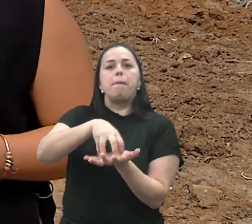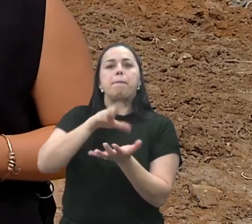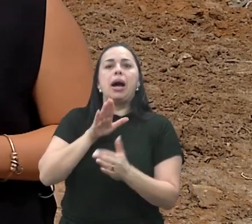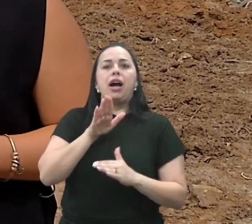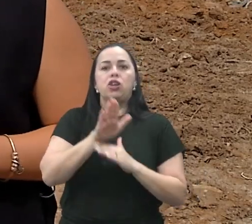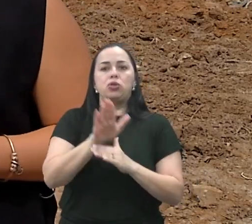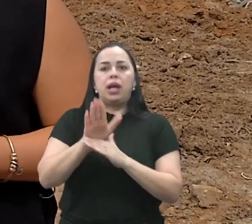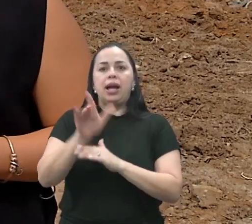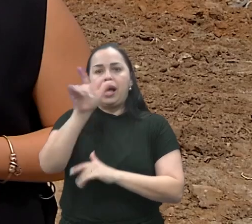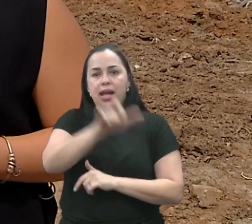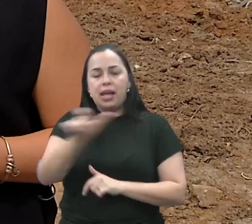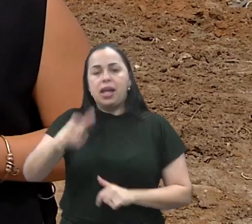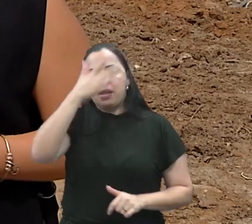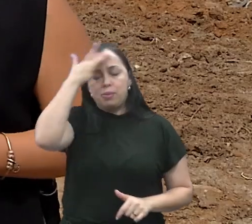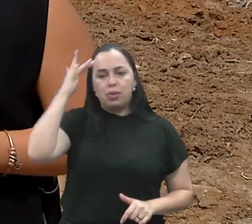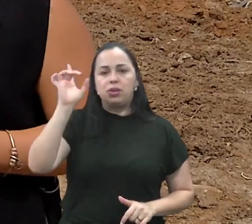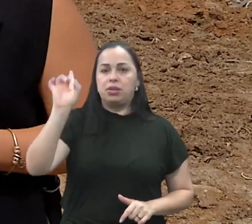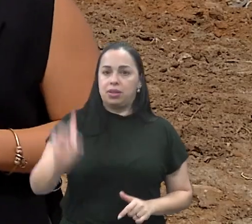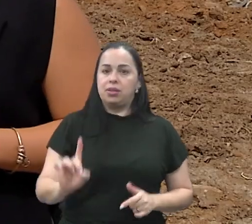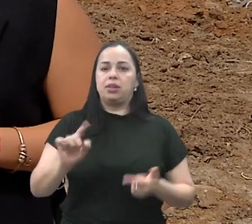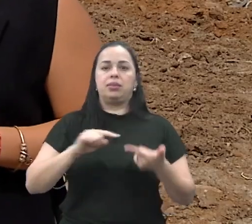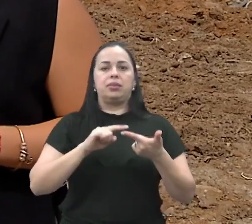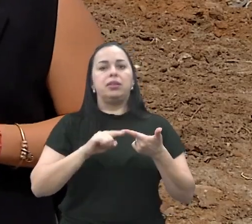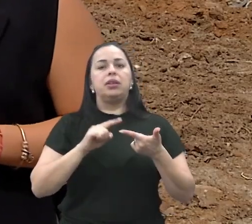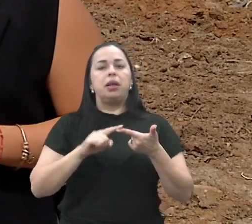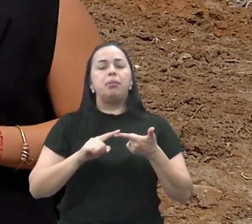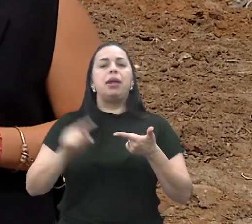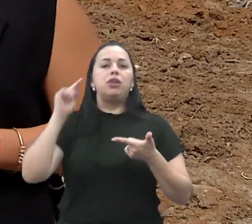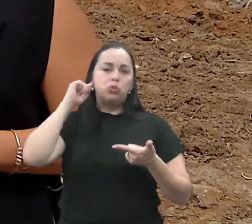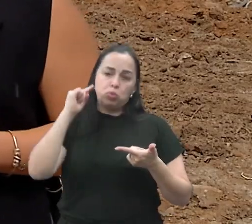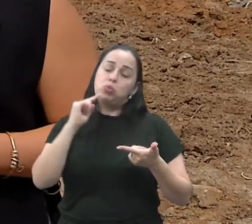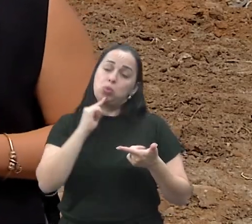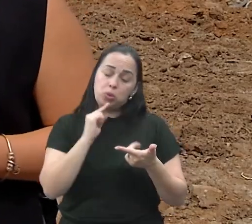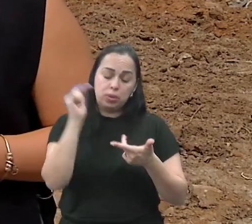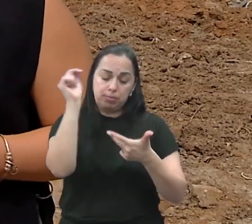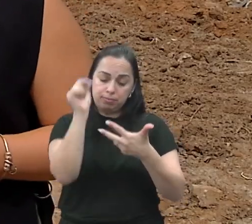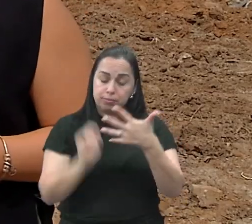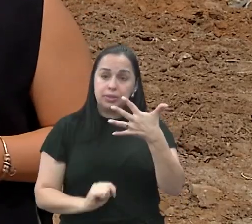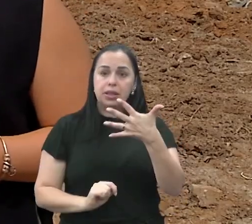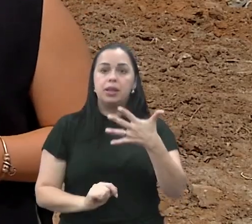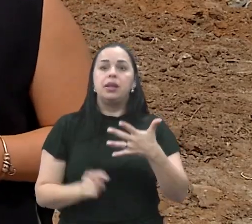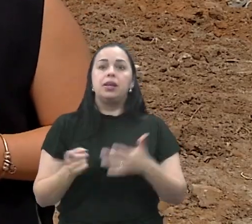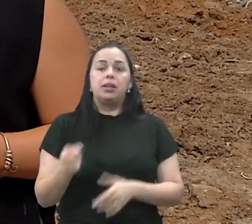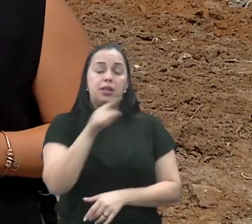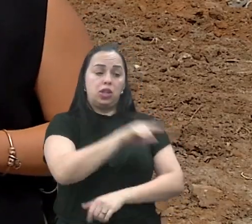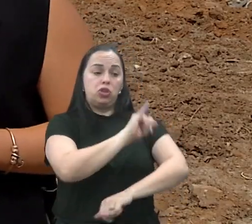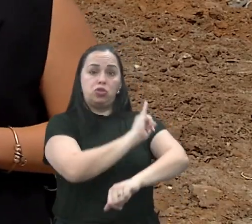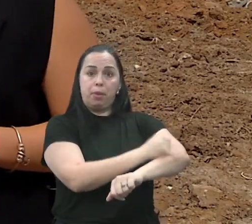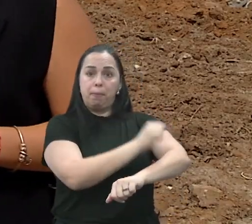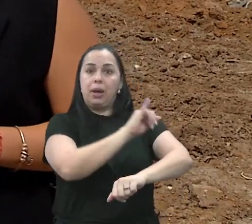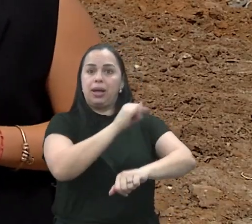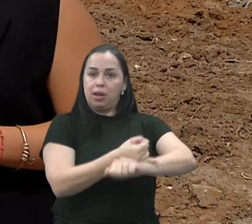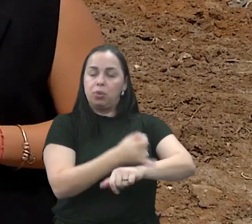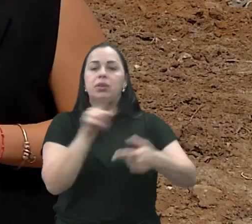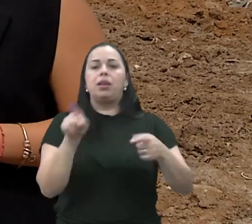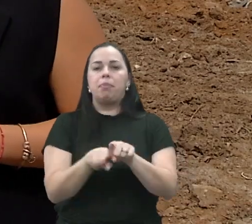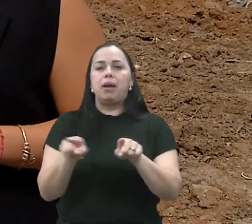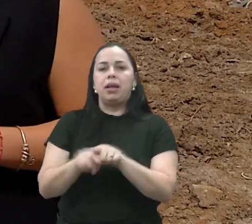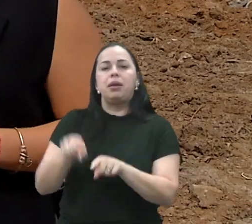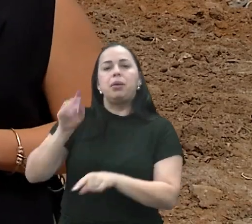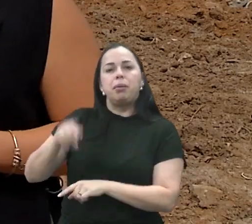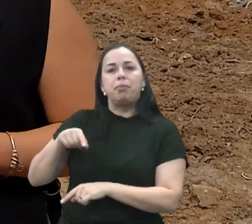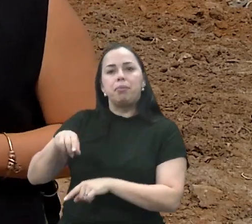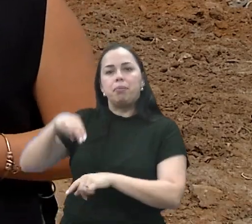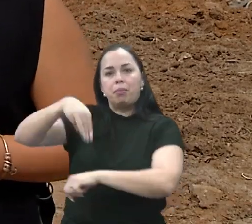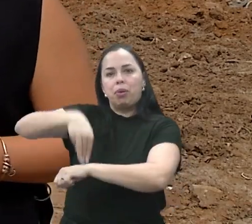atender pacientes com deficiência física, intelectual e auditiva na cidade, e também em Jambeiro e Monteiro Lobato. O